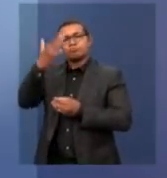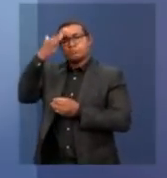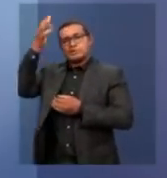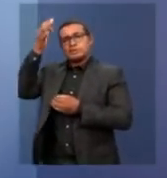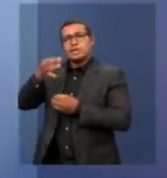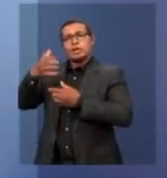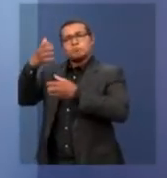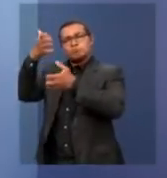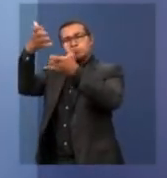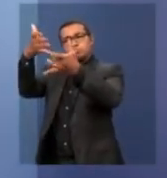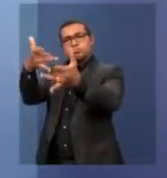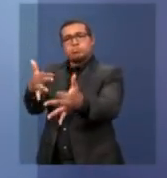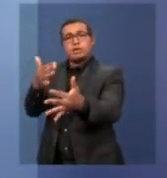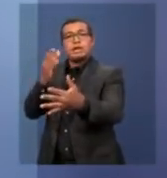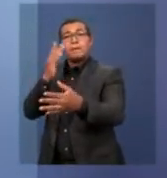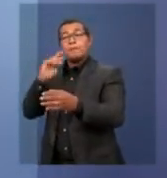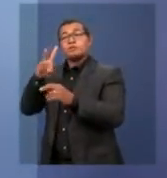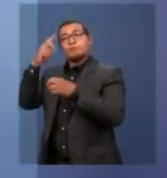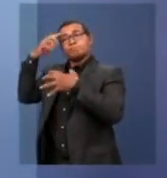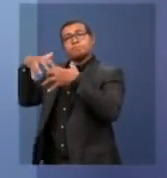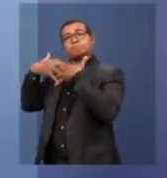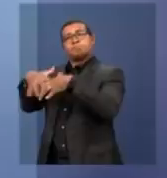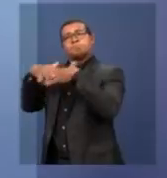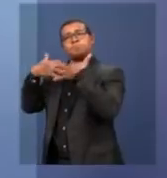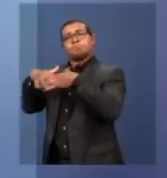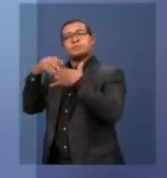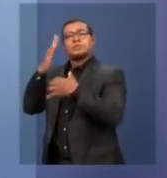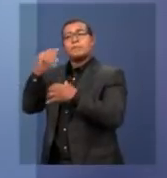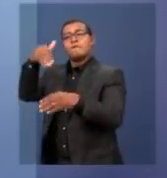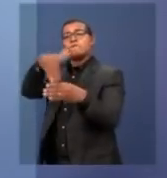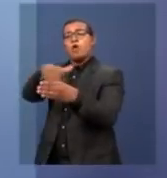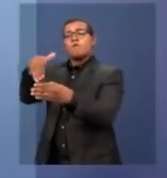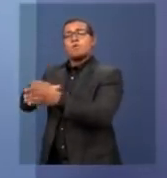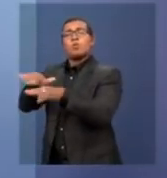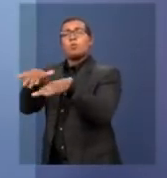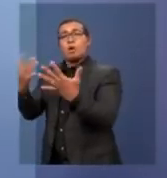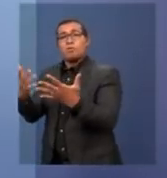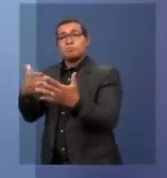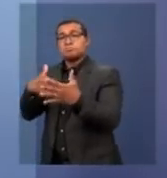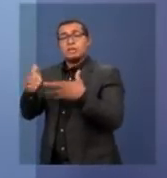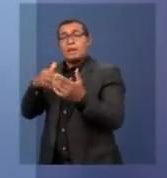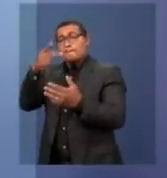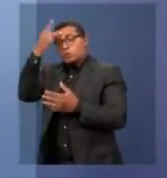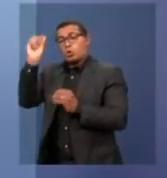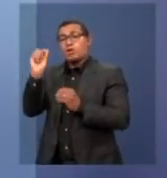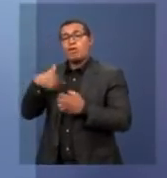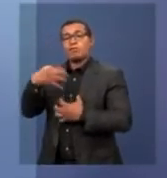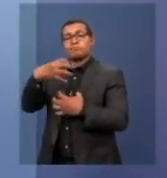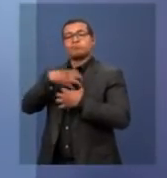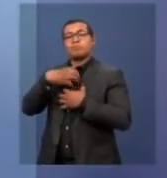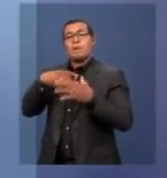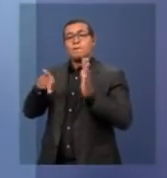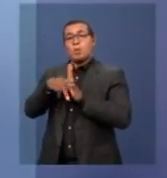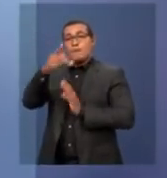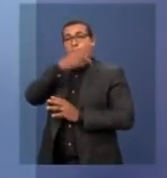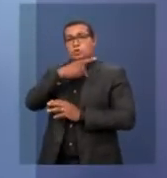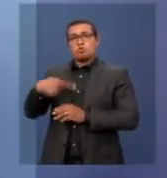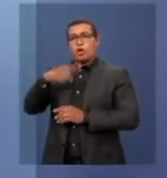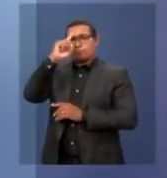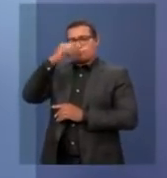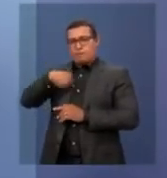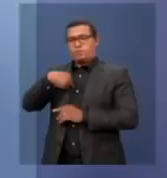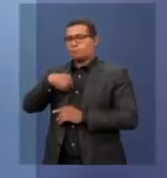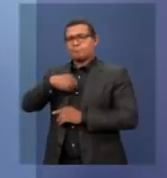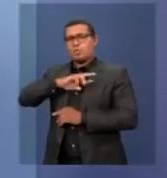tomar a decisão de 2º turno ea direção vai ter uma decisão independente da posição pessoal do presidente do partido eu levarei a direção nacional